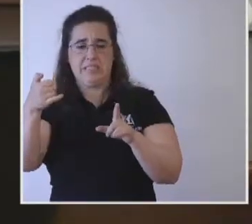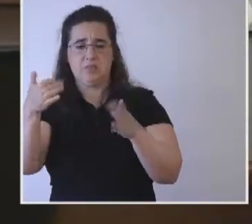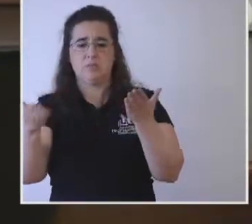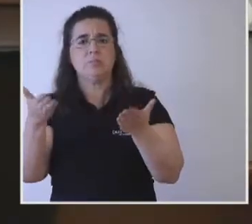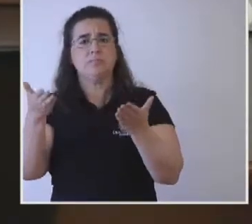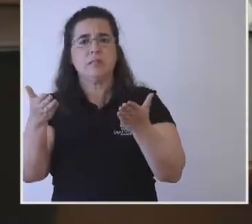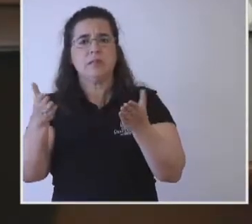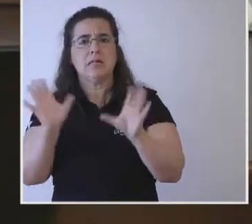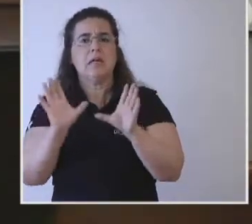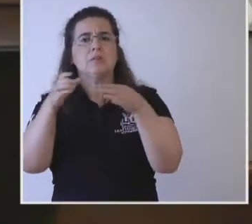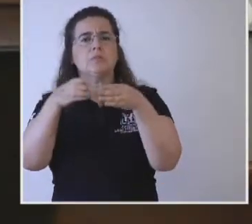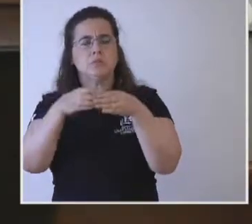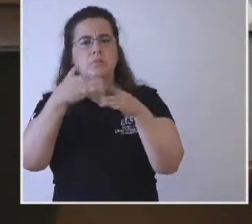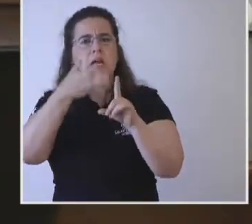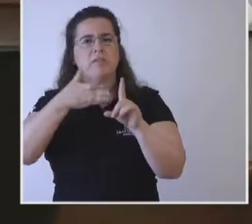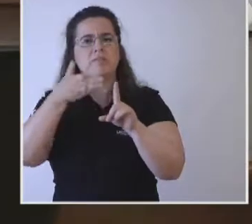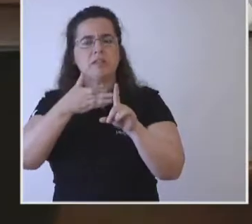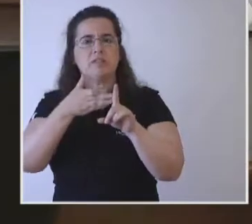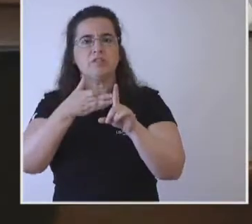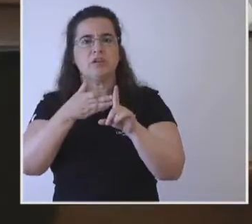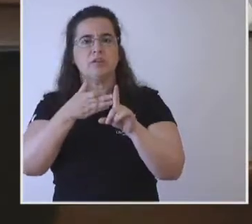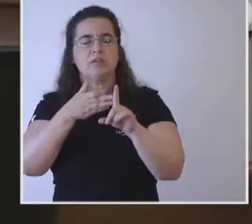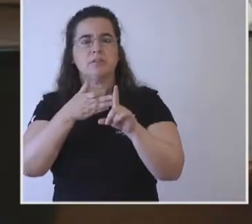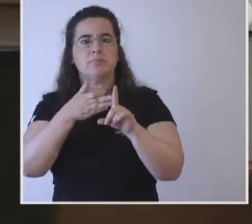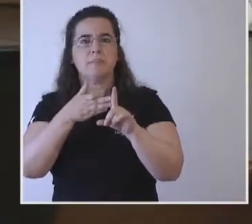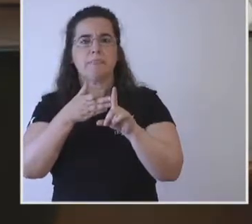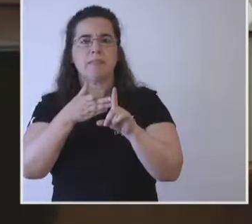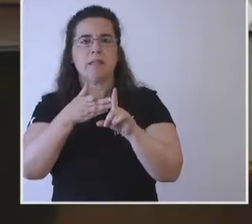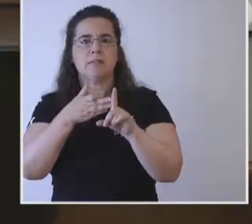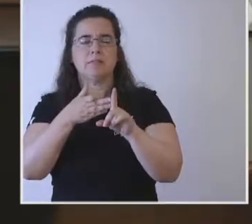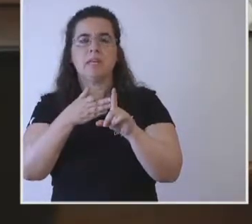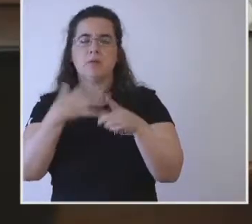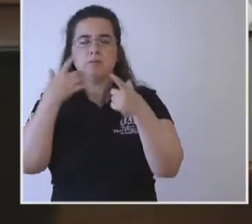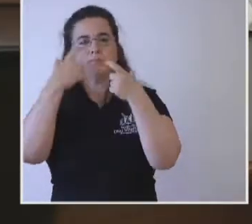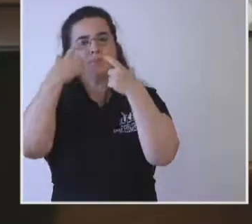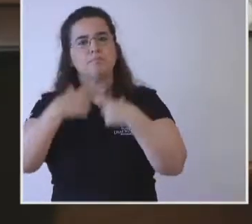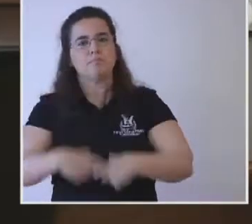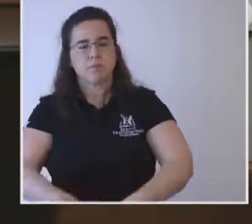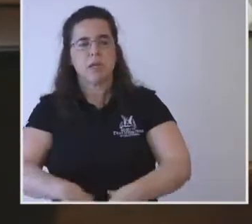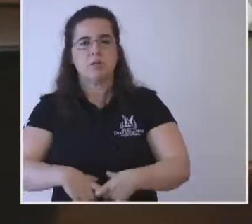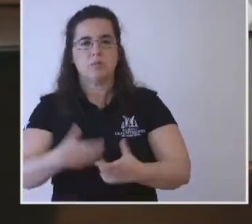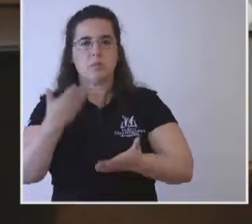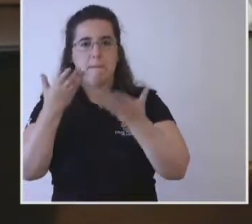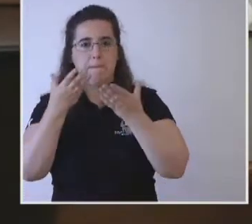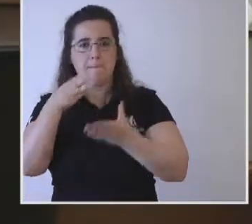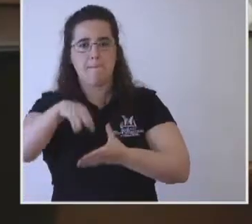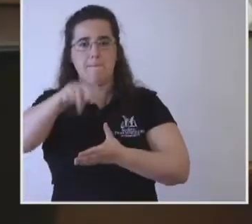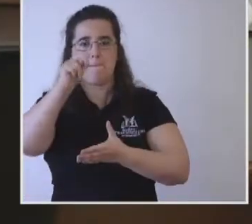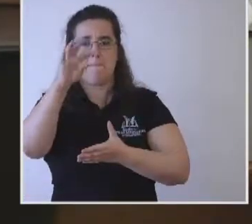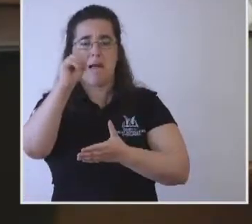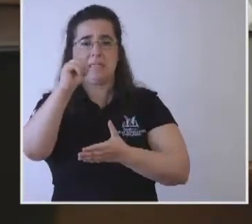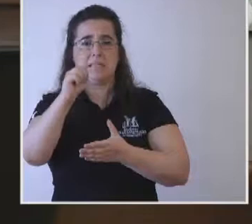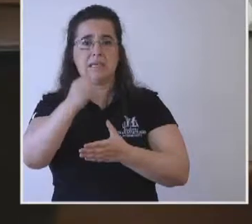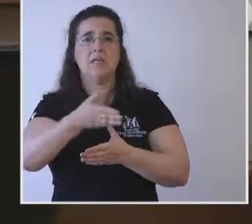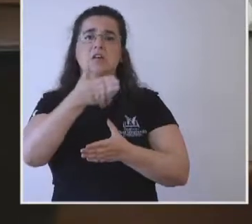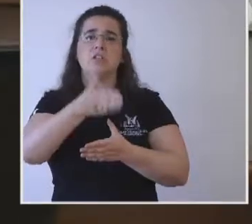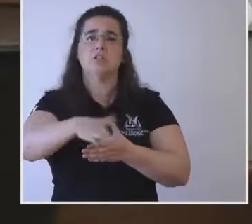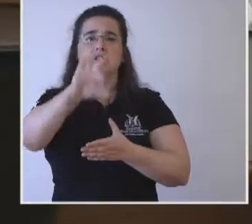têm um índice de massa corporal de 23,6, portanto estão no peso normal.